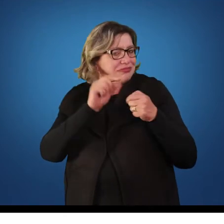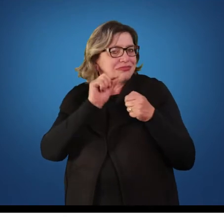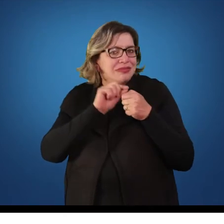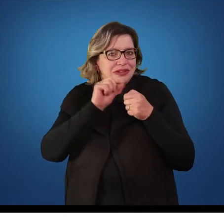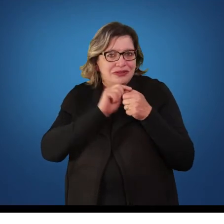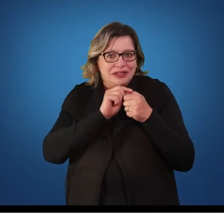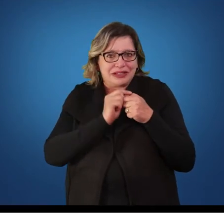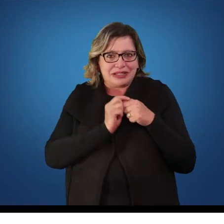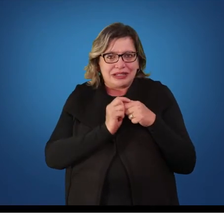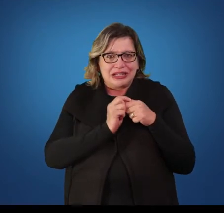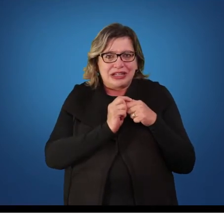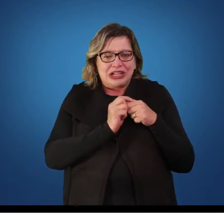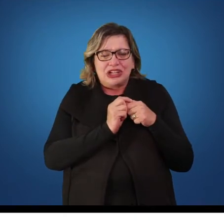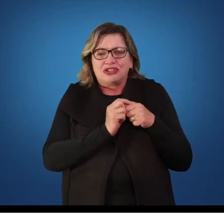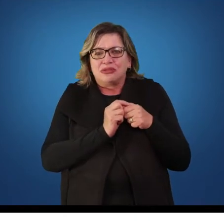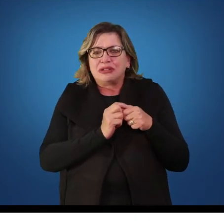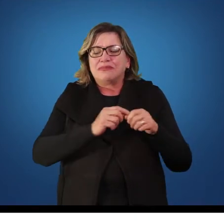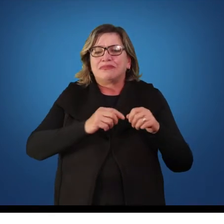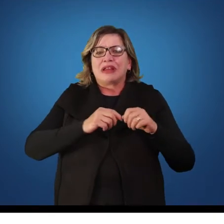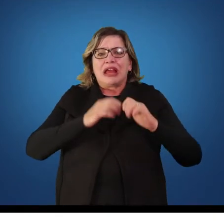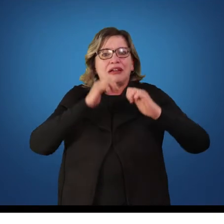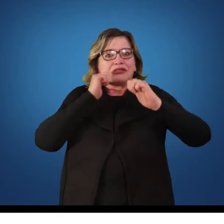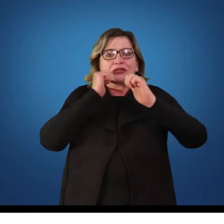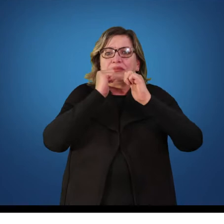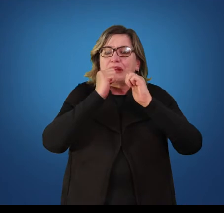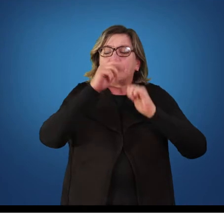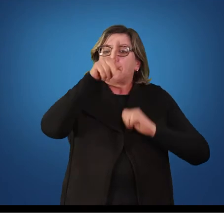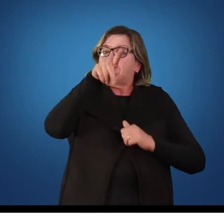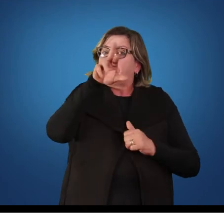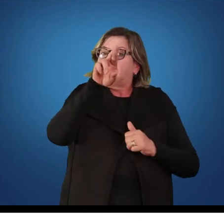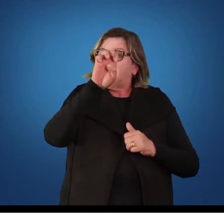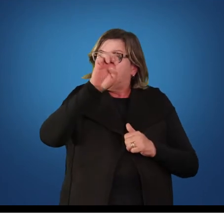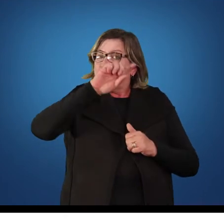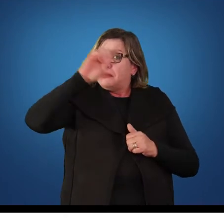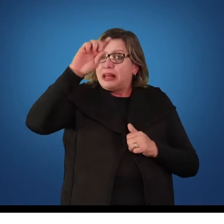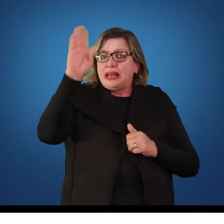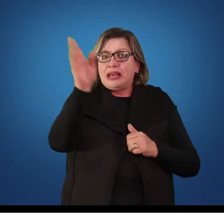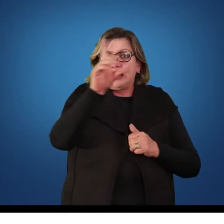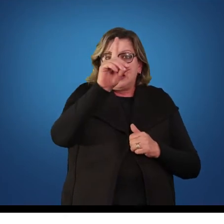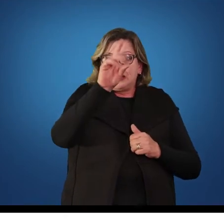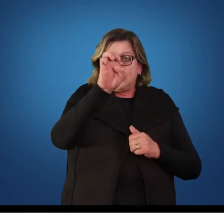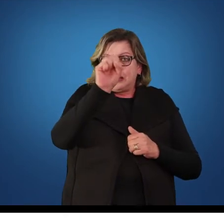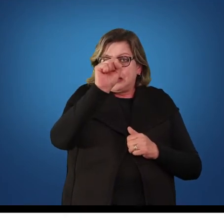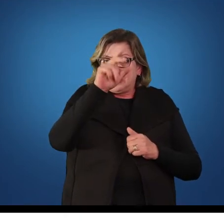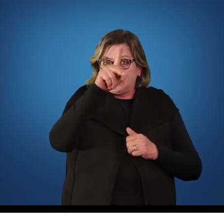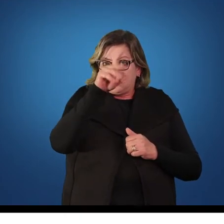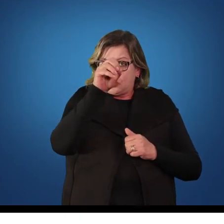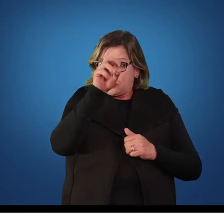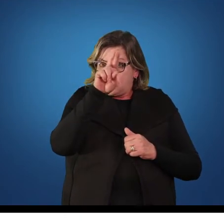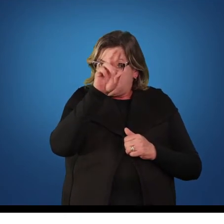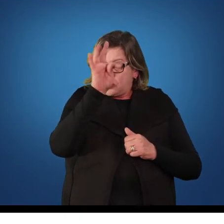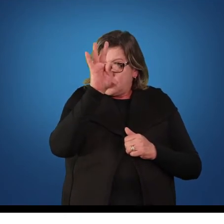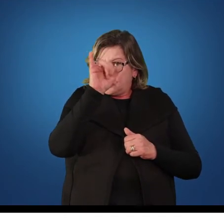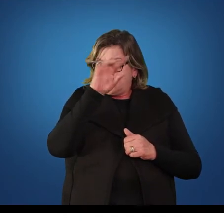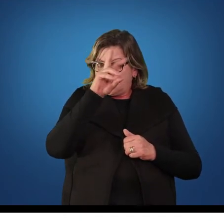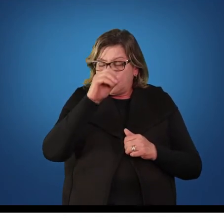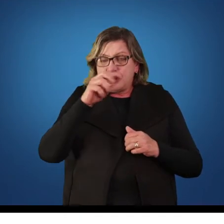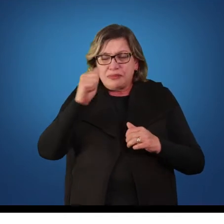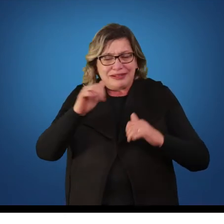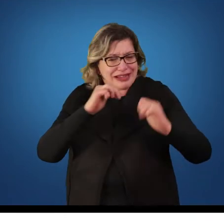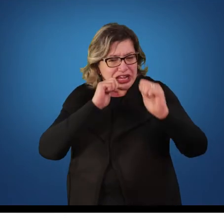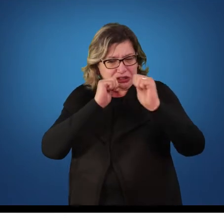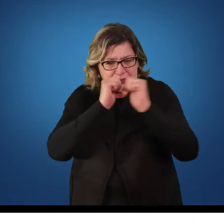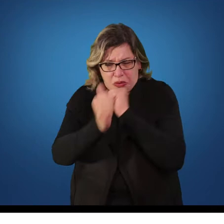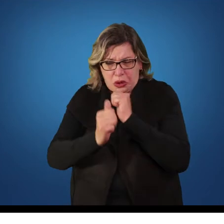sobre os jogos pré desportivos eu já devo começar o jogo propriamente dito com o aluno o handebol